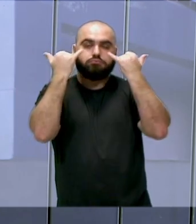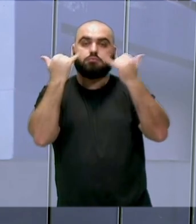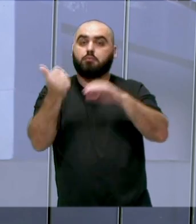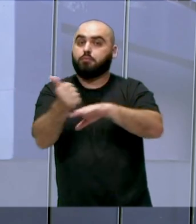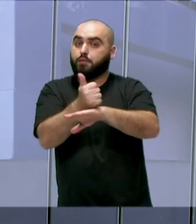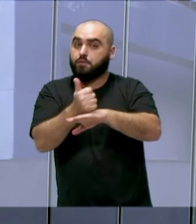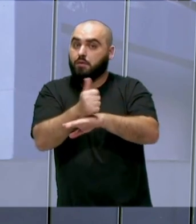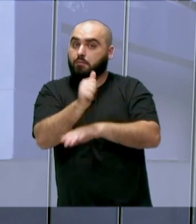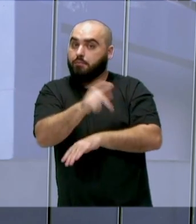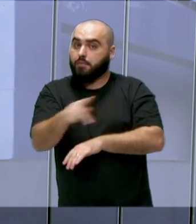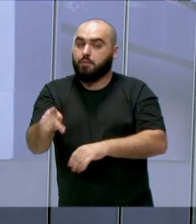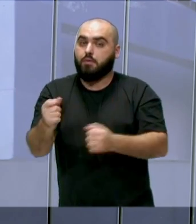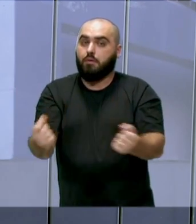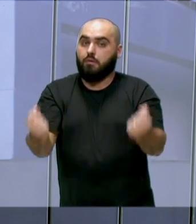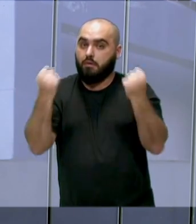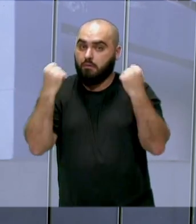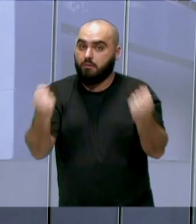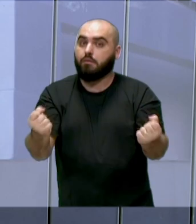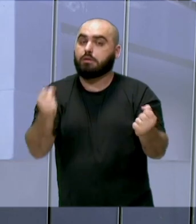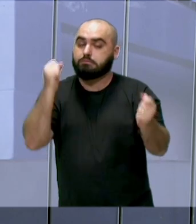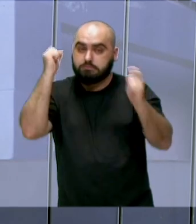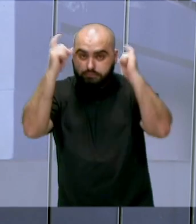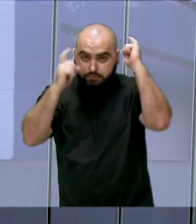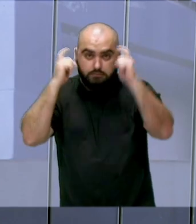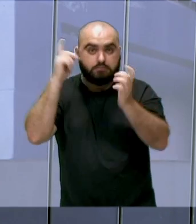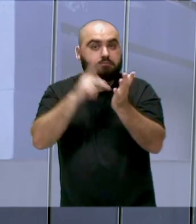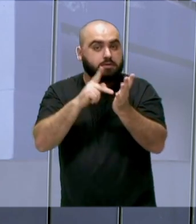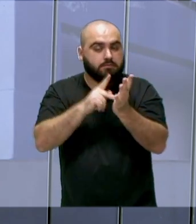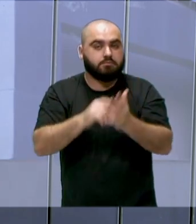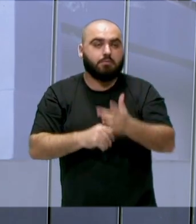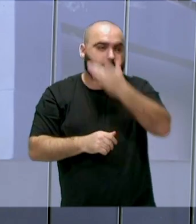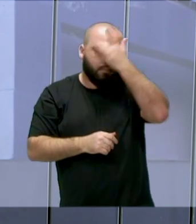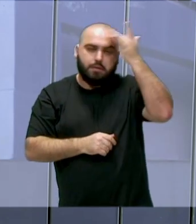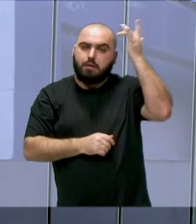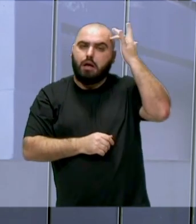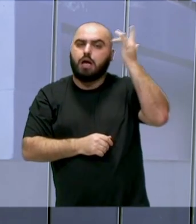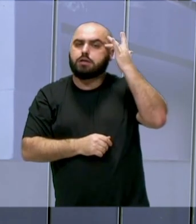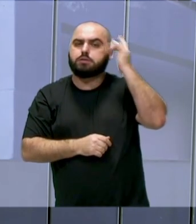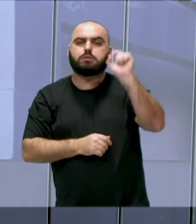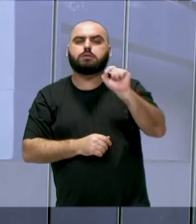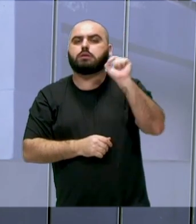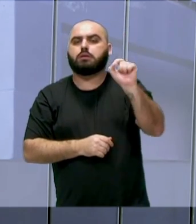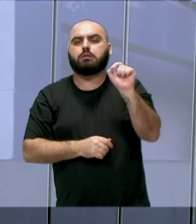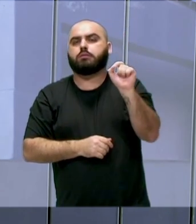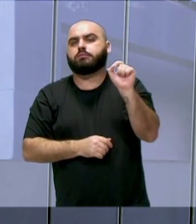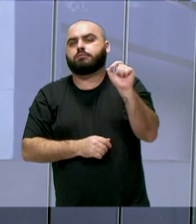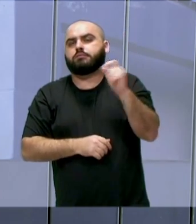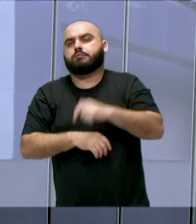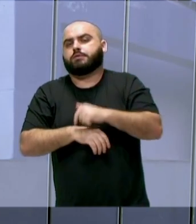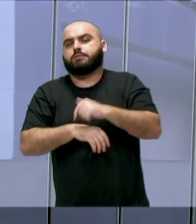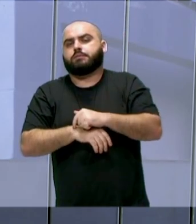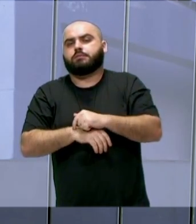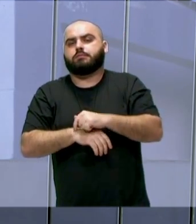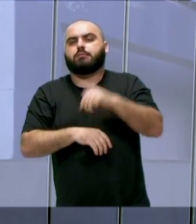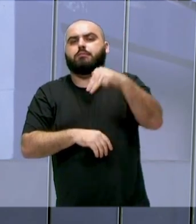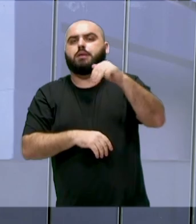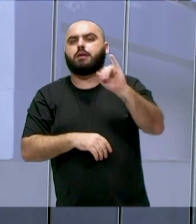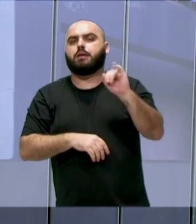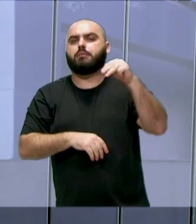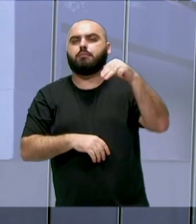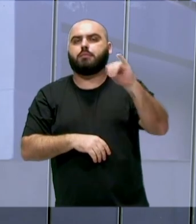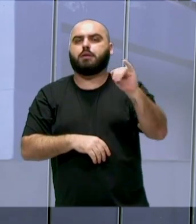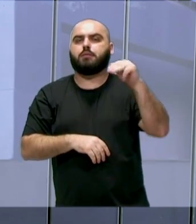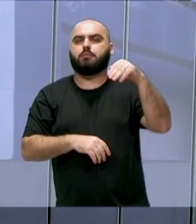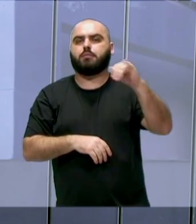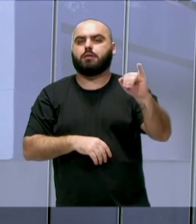educação física, temos essa preocupação. As pessoas acham que é muito... Nós vivemos uma geração do mimimi. A